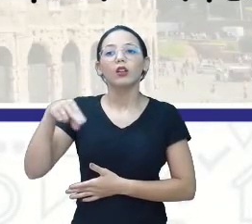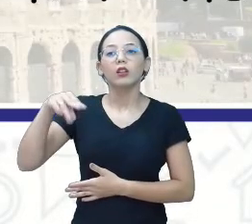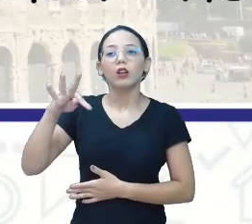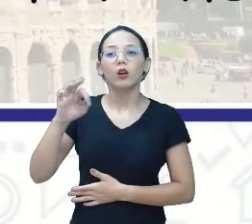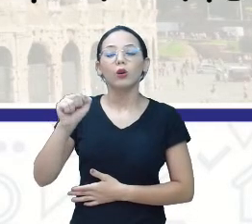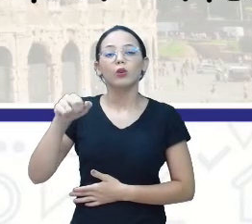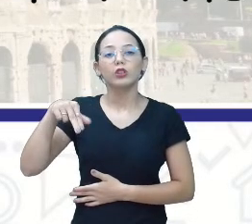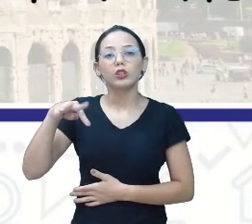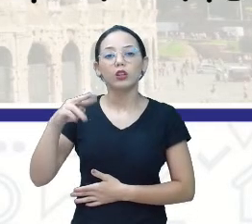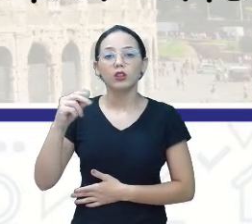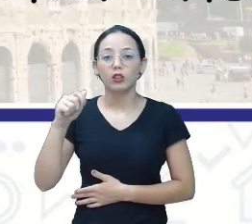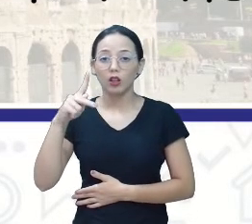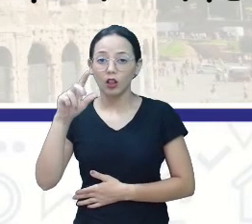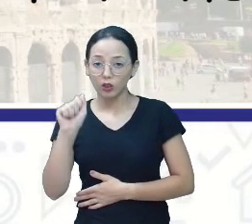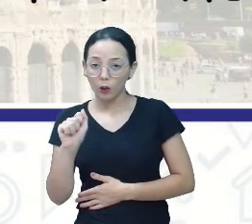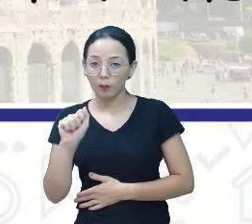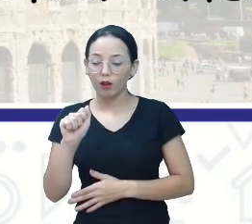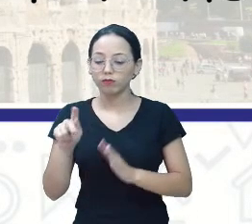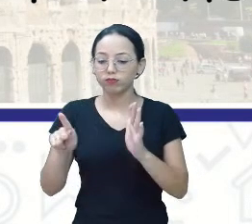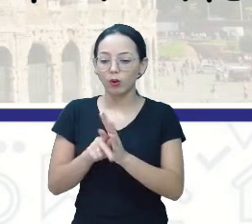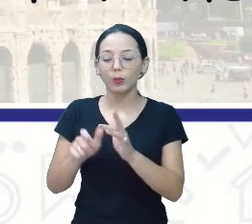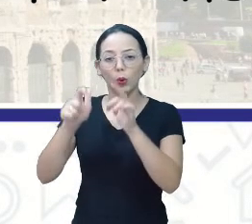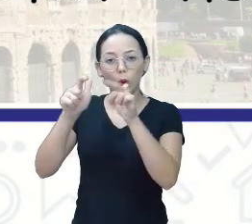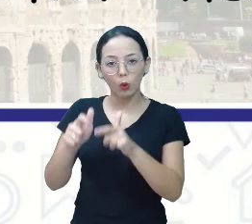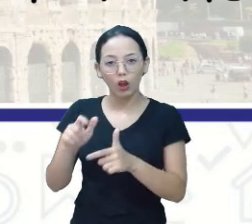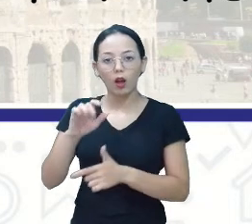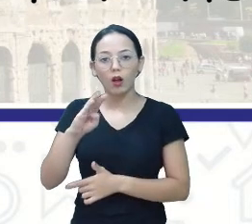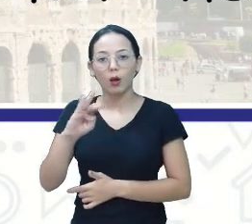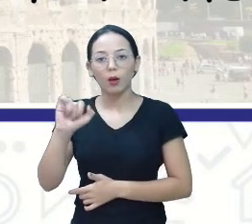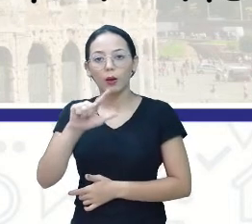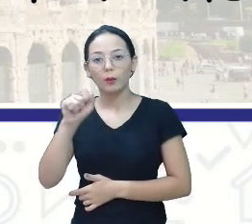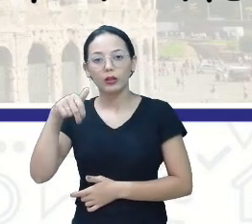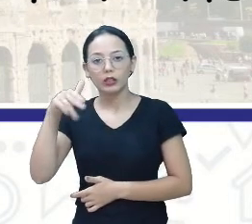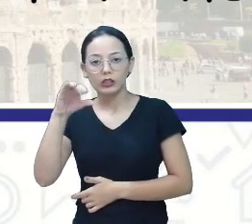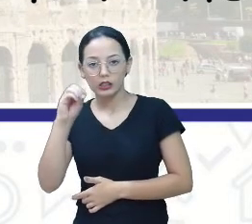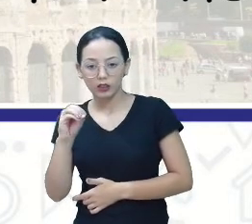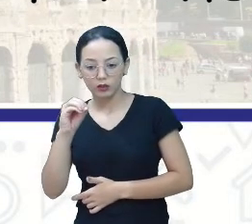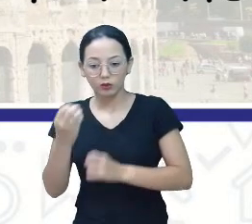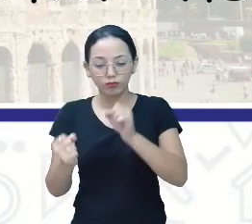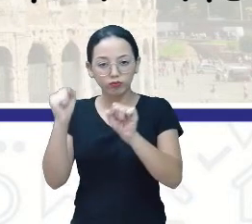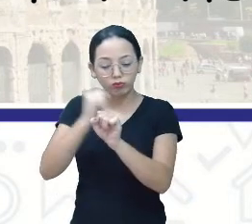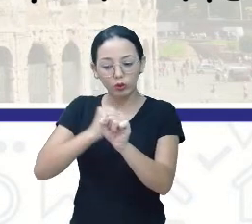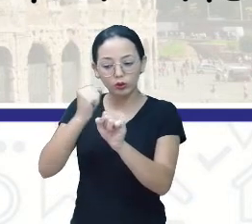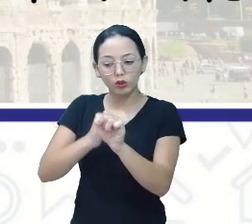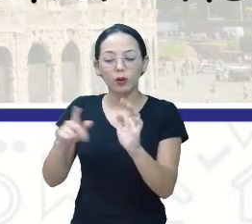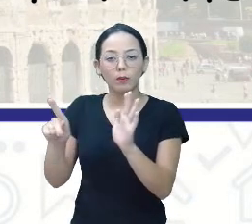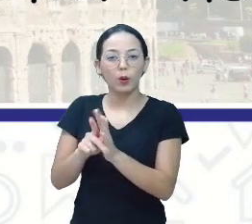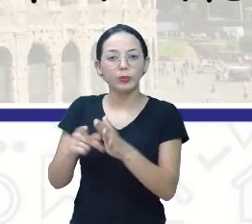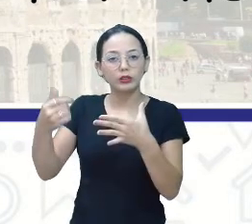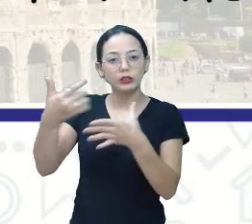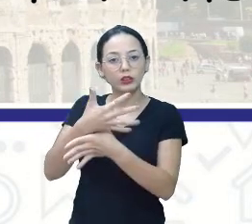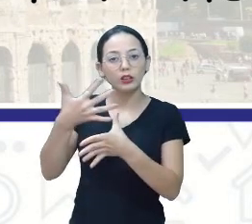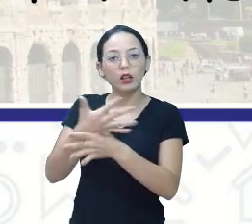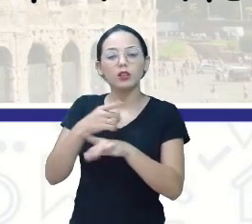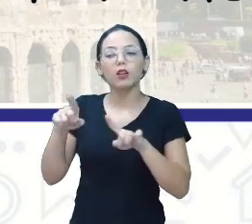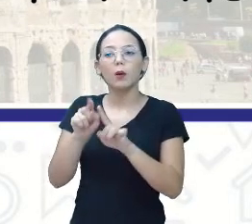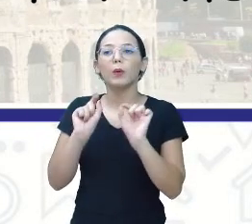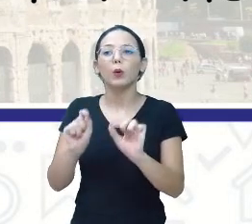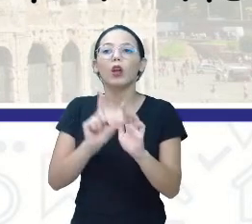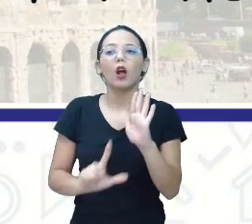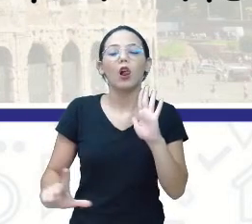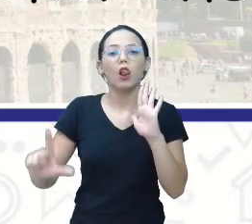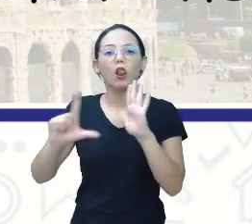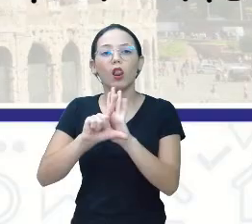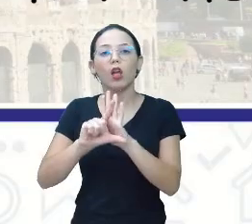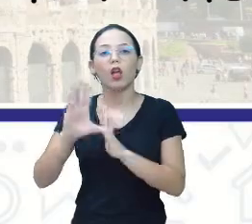Constantinopla, local, né, da antiga colônia de Bizâncio. Ele constrói ali Constantinopla, certo? E estabelece a lei do colonato, que era